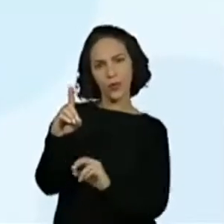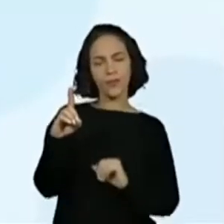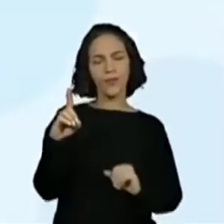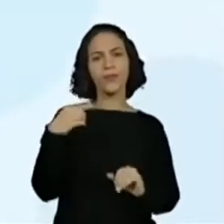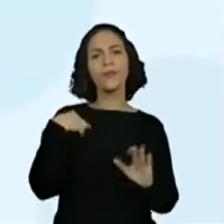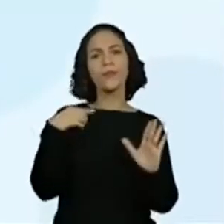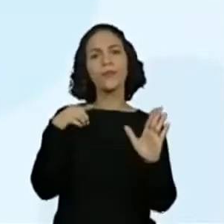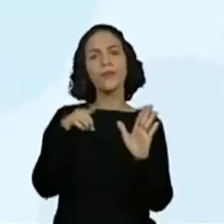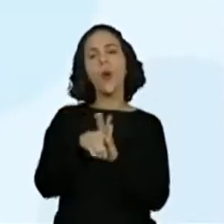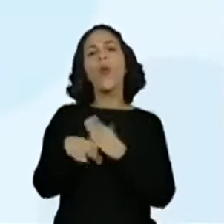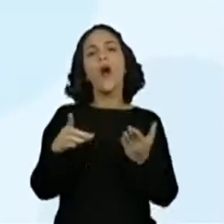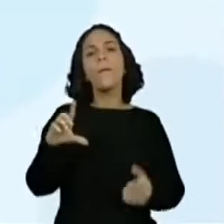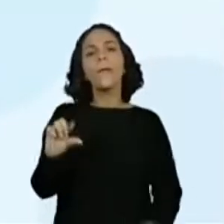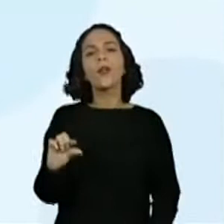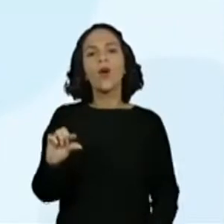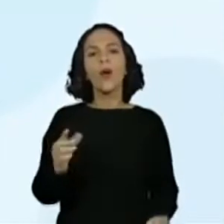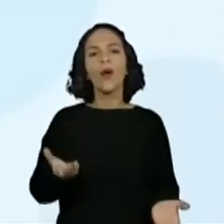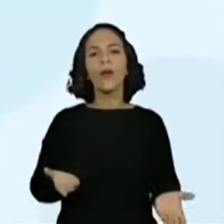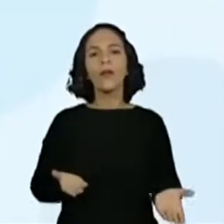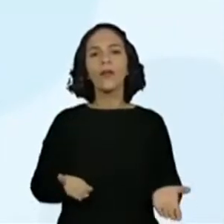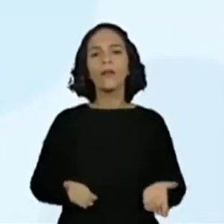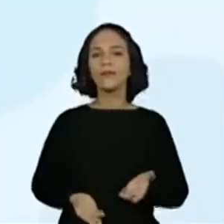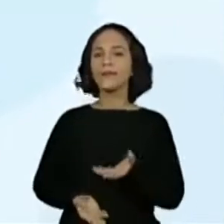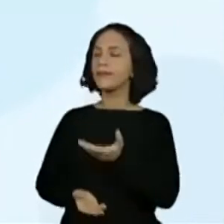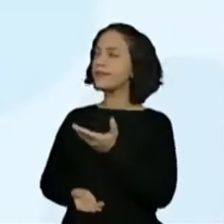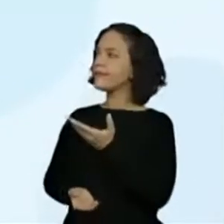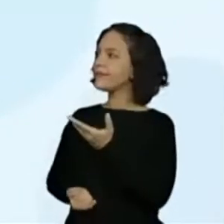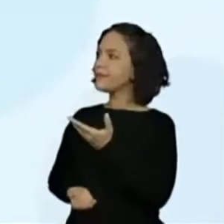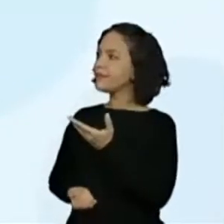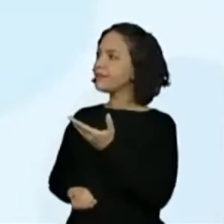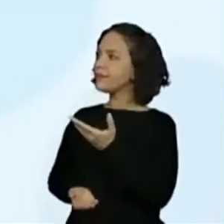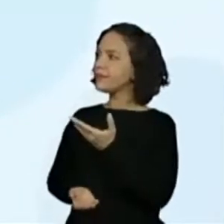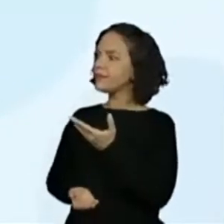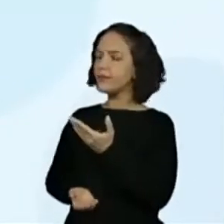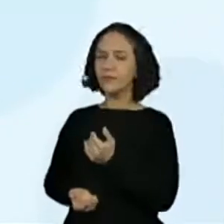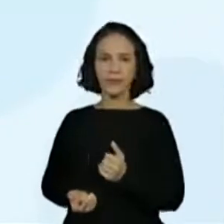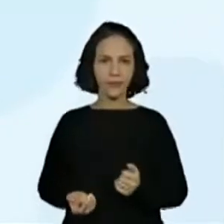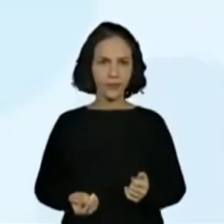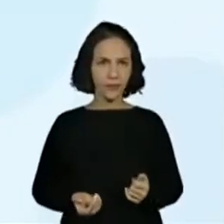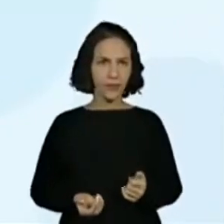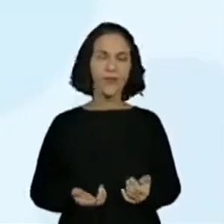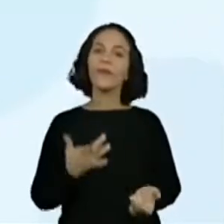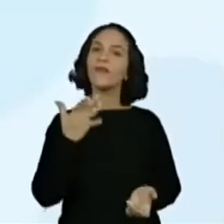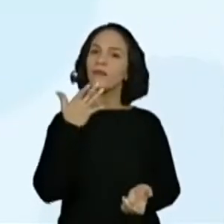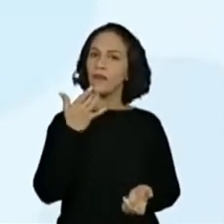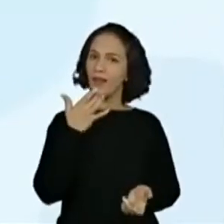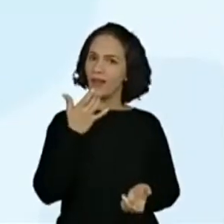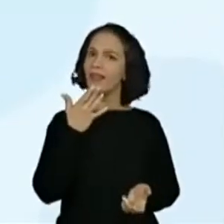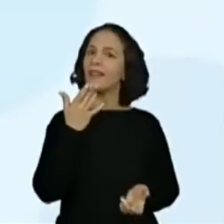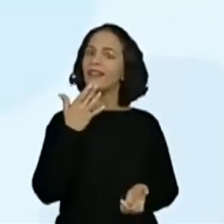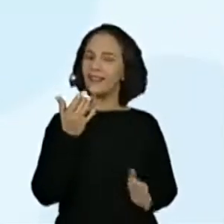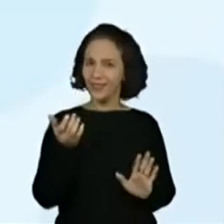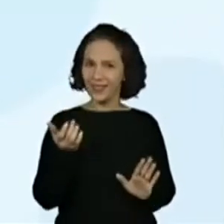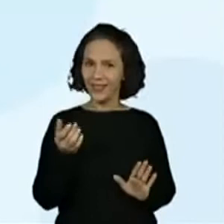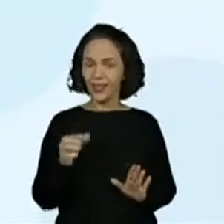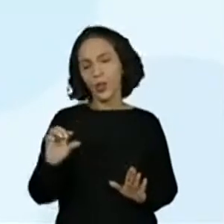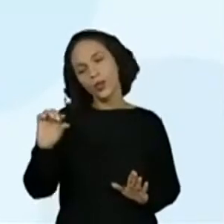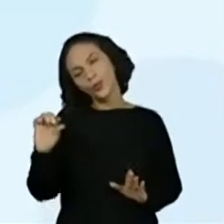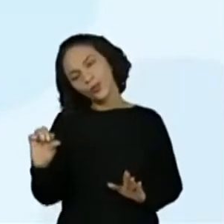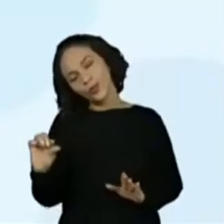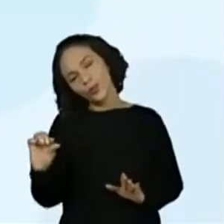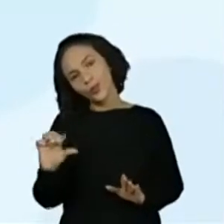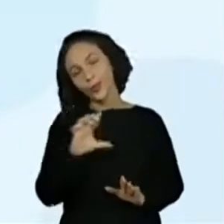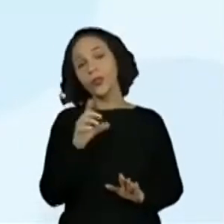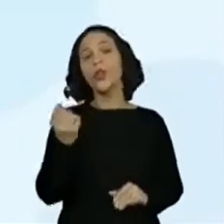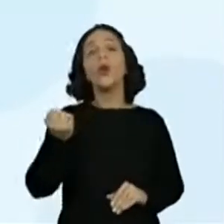que seria menor? Isso. Fica muito mais fácil do assim. Do menor para o maior. O menor